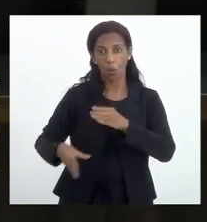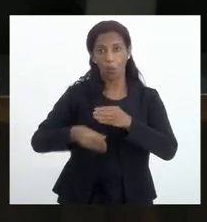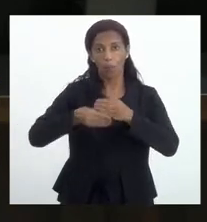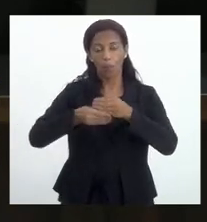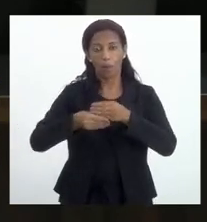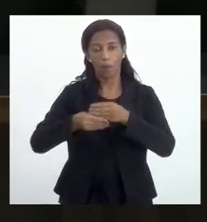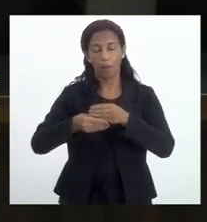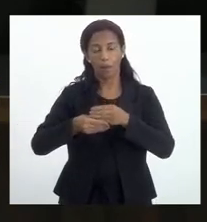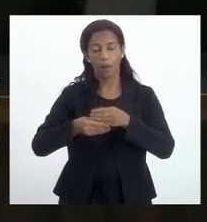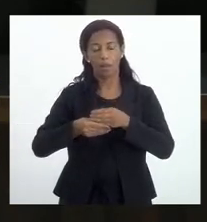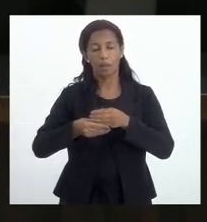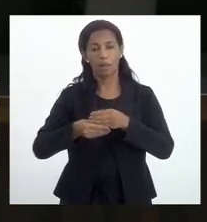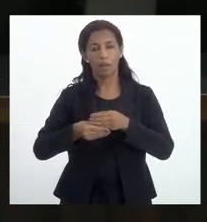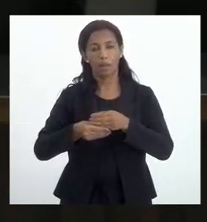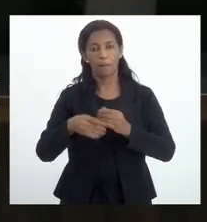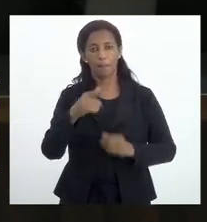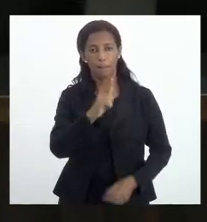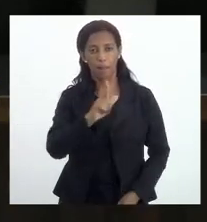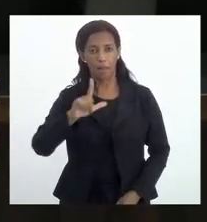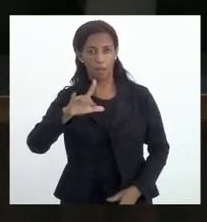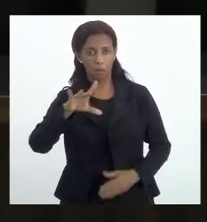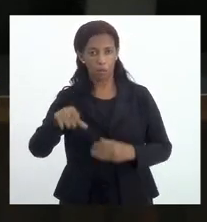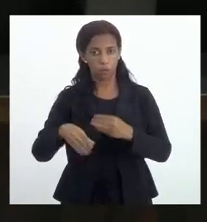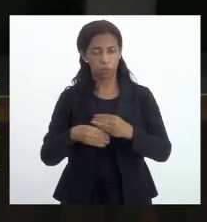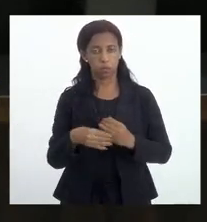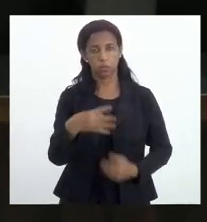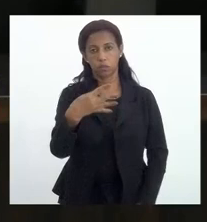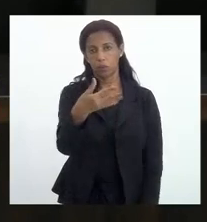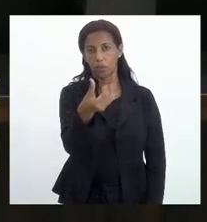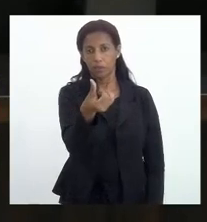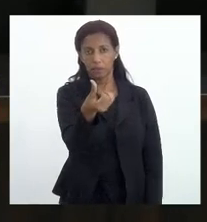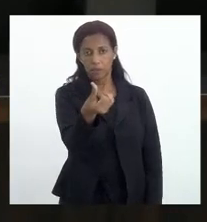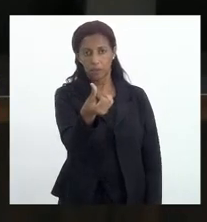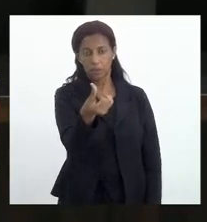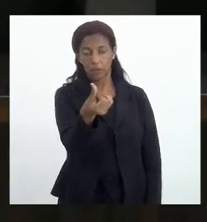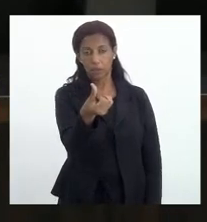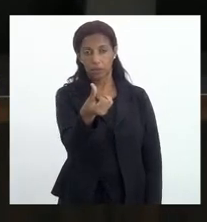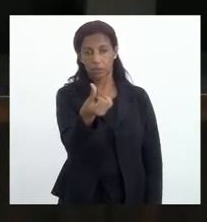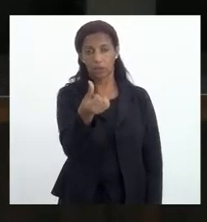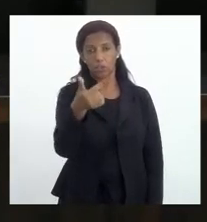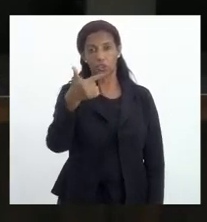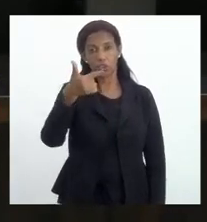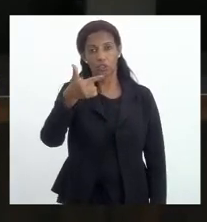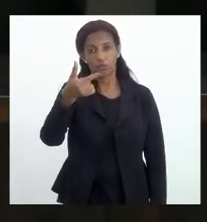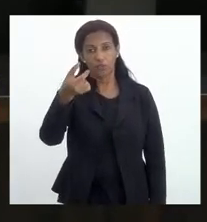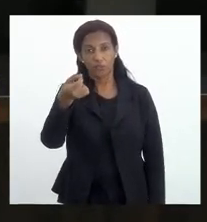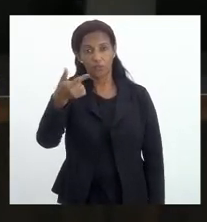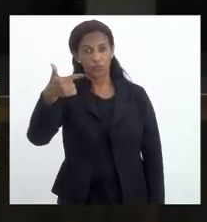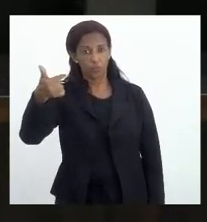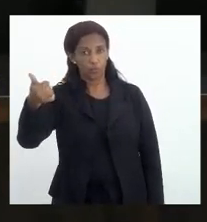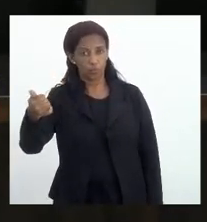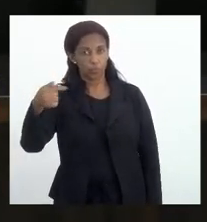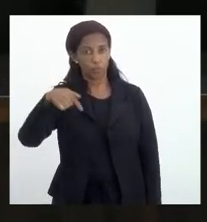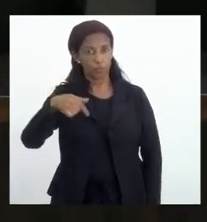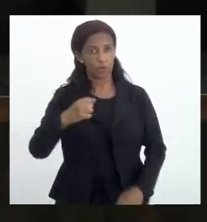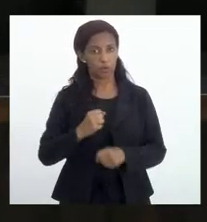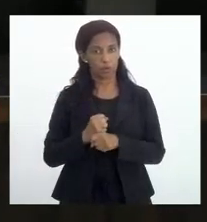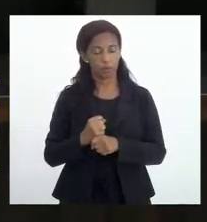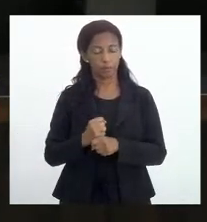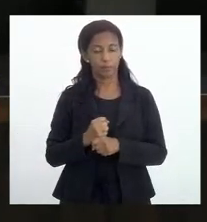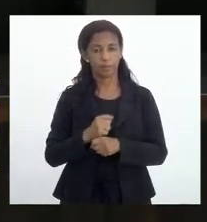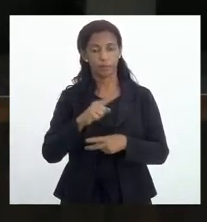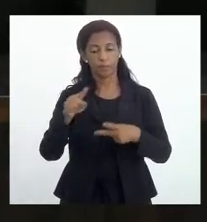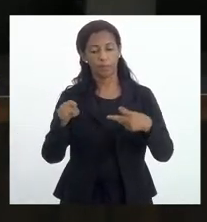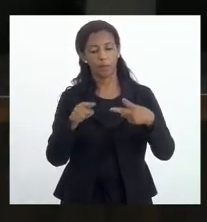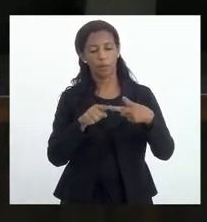complementar, projeto de lei complementar 46 de 2021, e o projeto